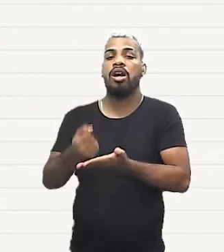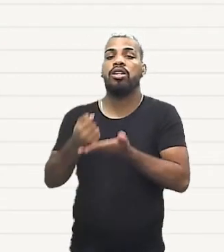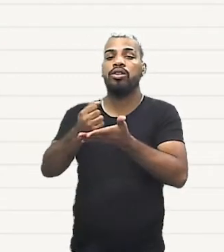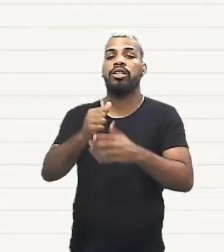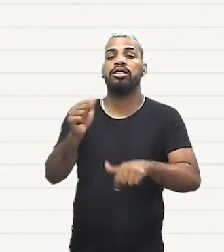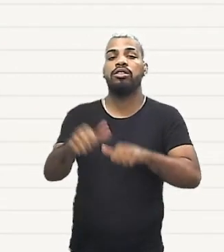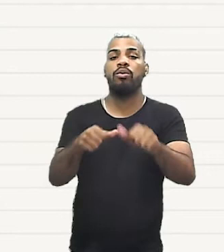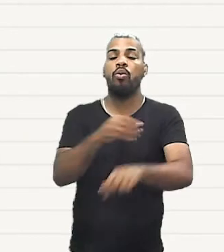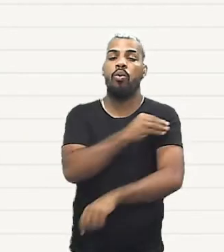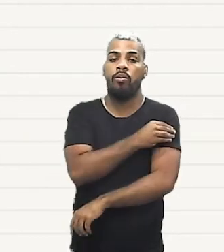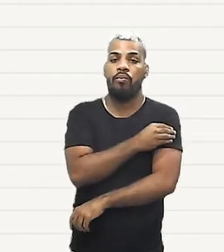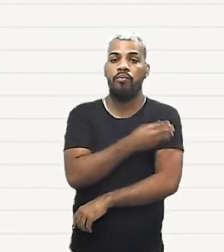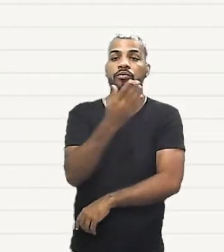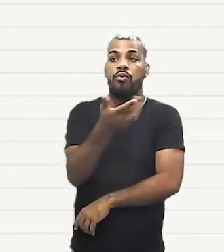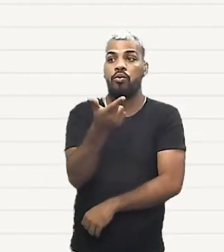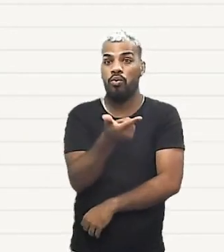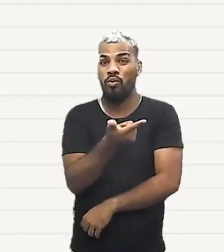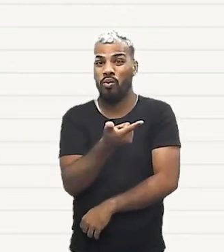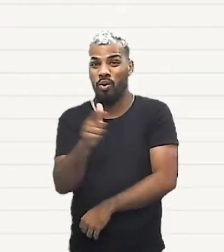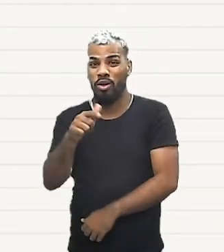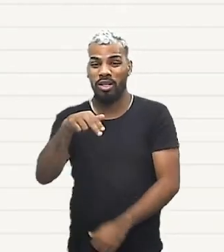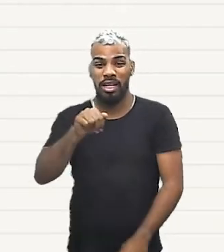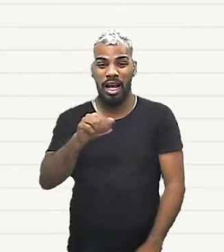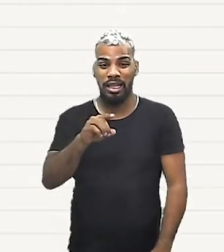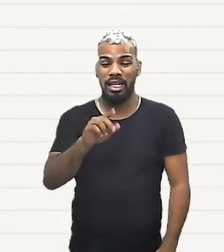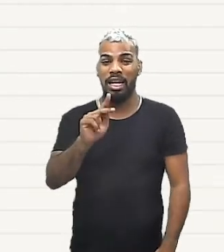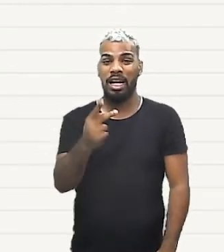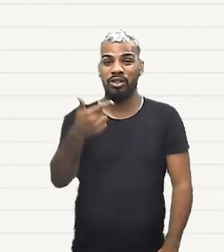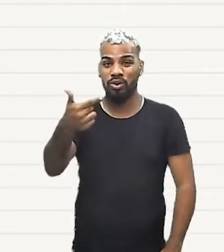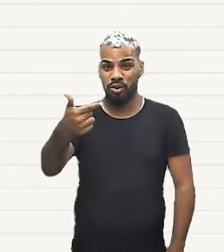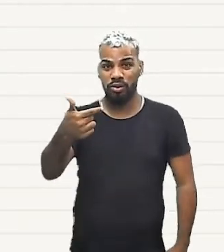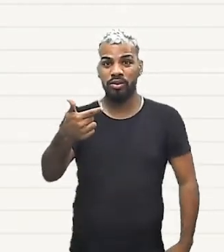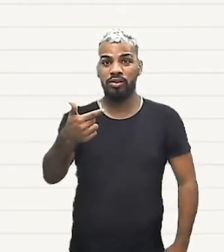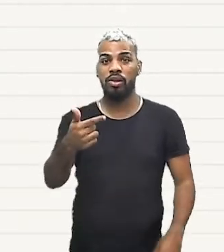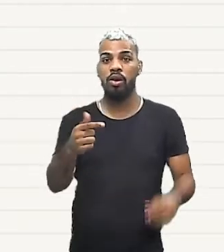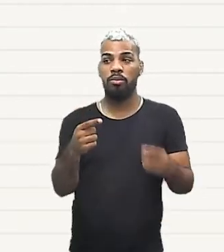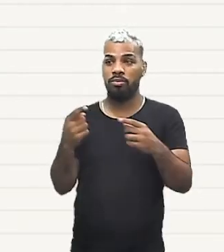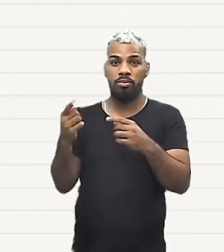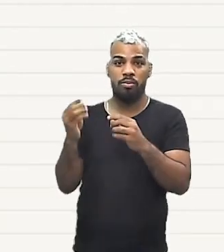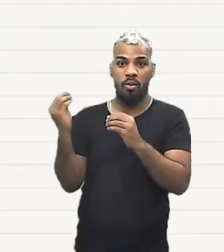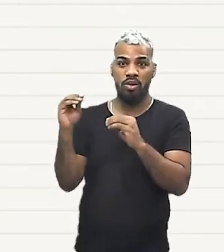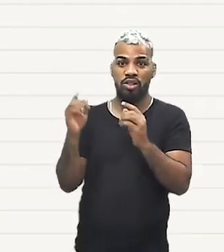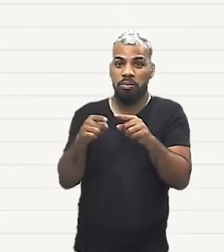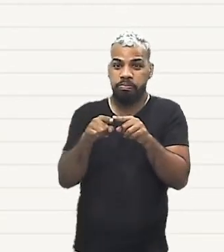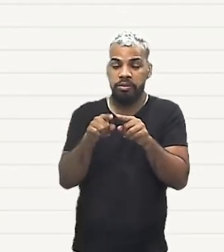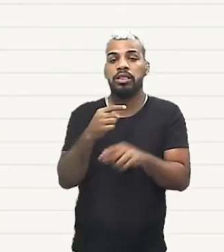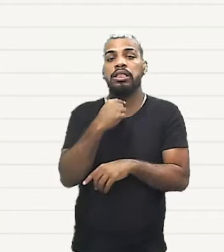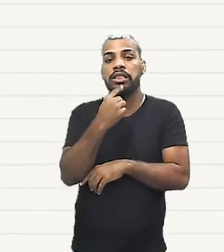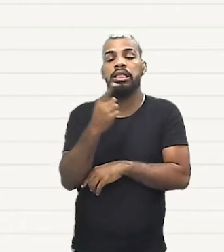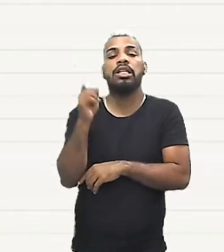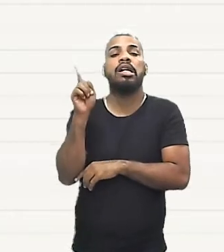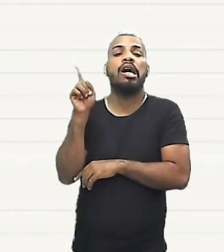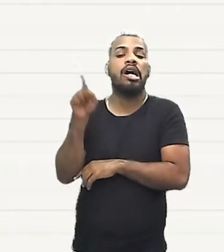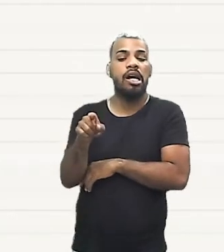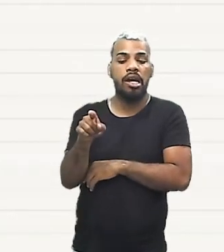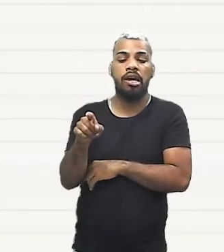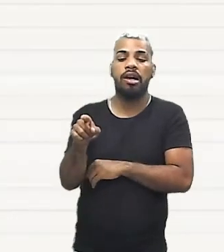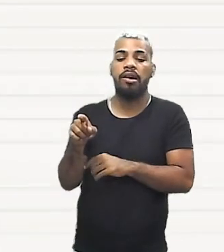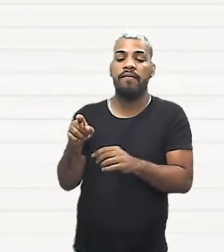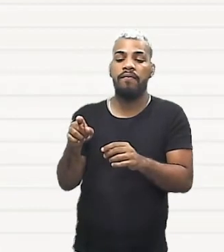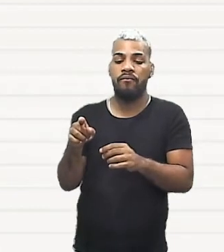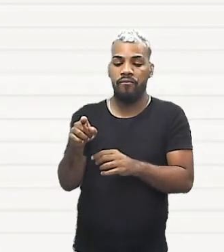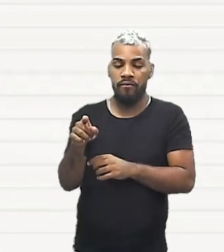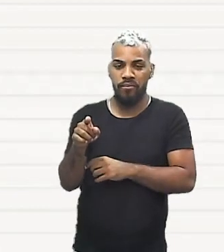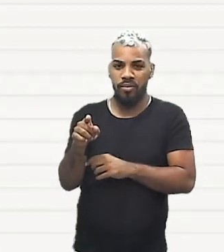em álcool e o outro navegador que eu coloquei aqui apertadinho ele vai passar aqui vai deixar